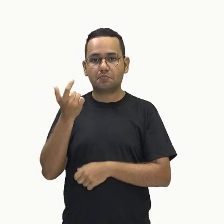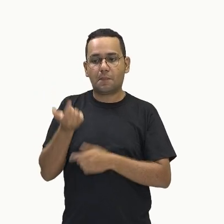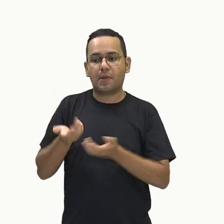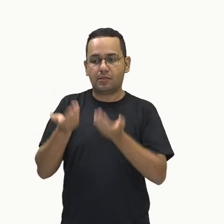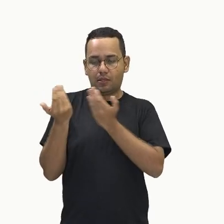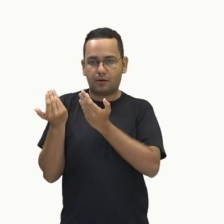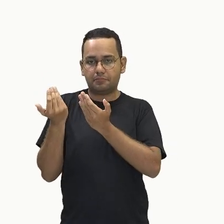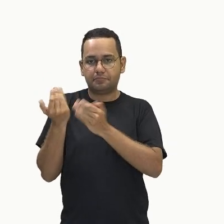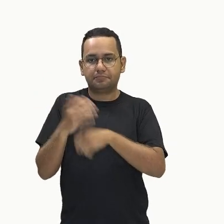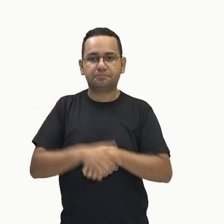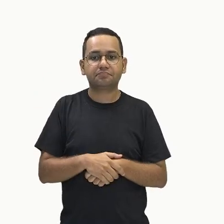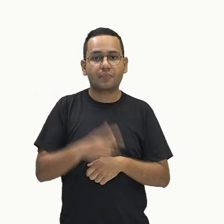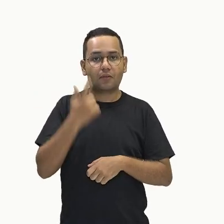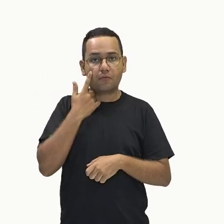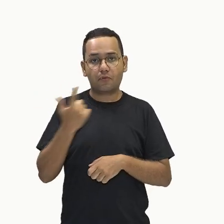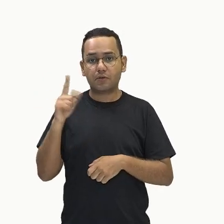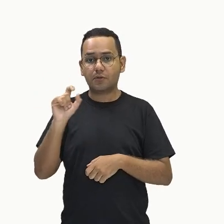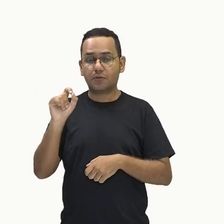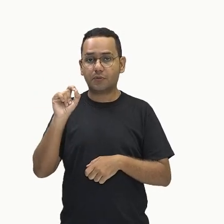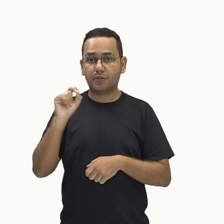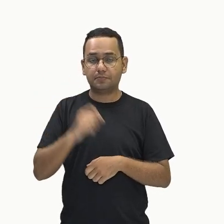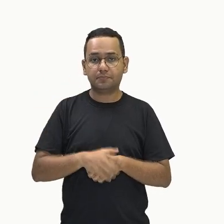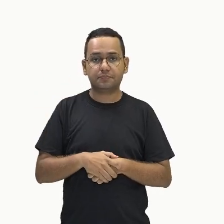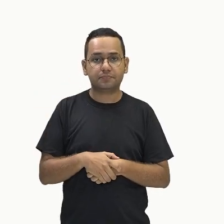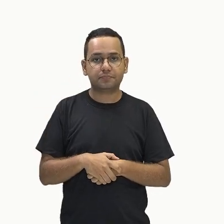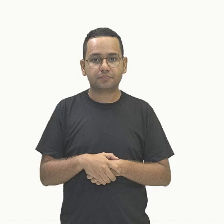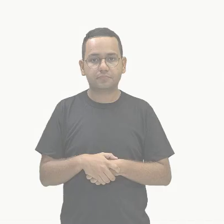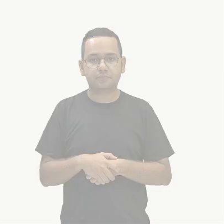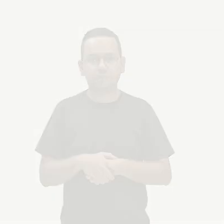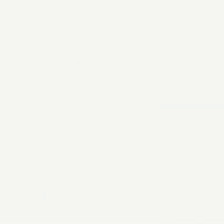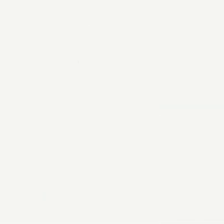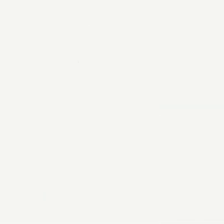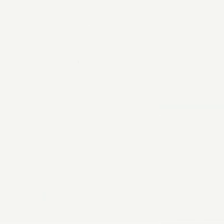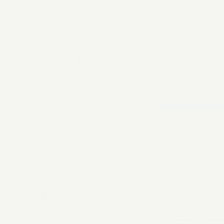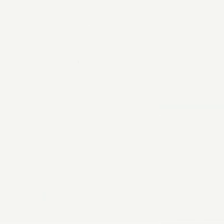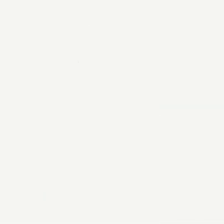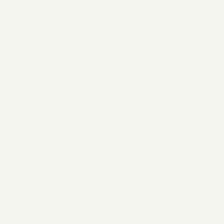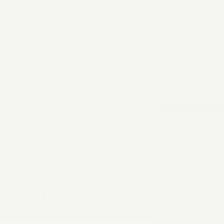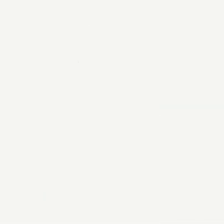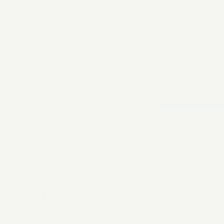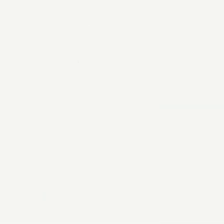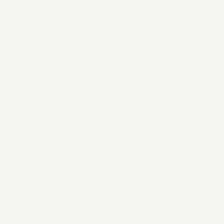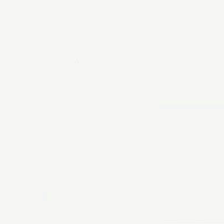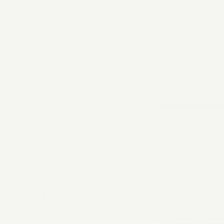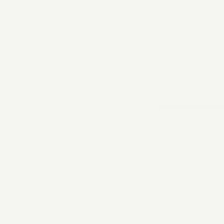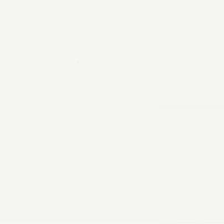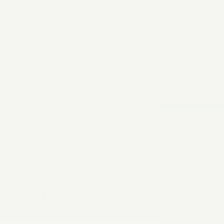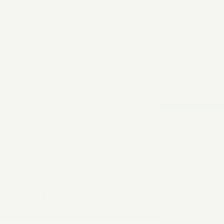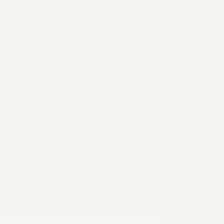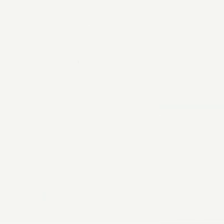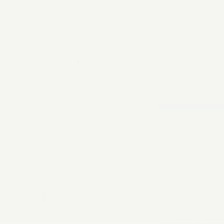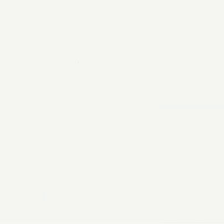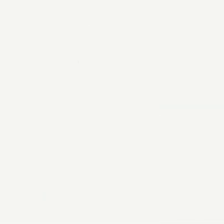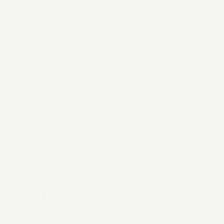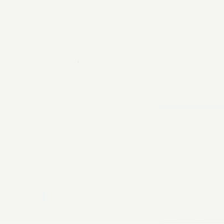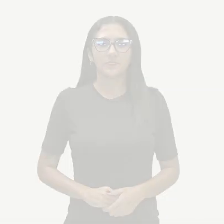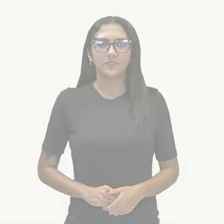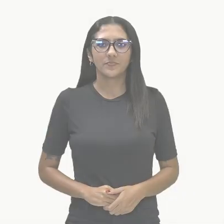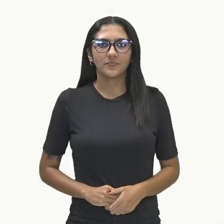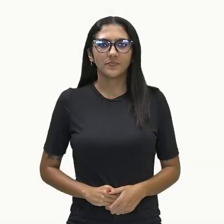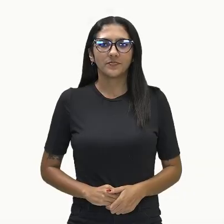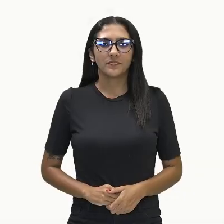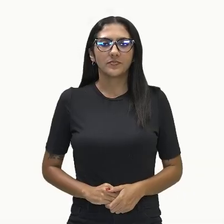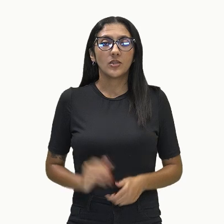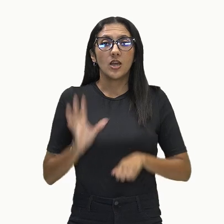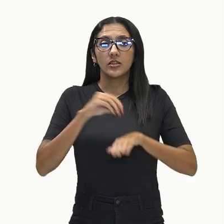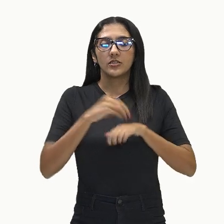certo? Então, nós observamos aqui, dentro do feminino, e do masculino, a diferença é